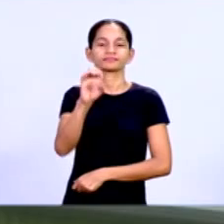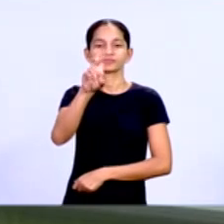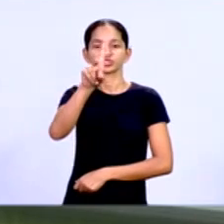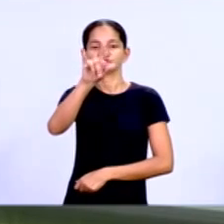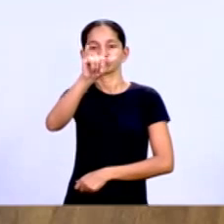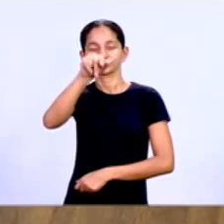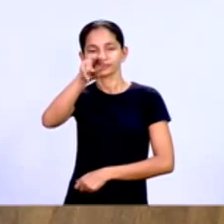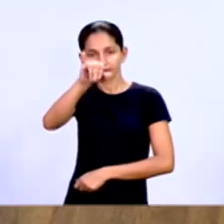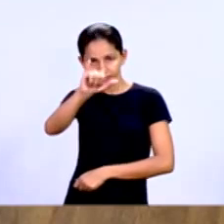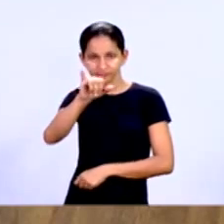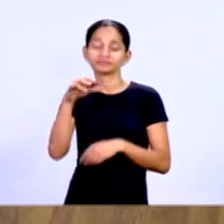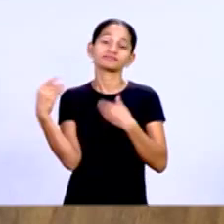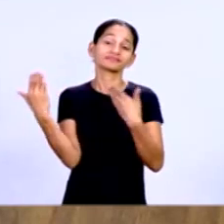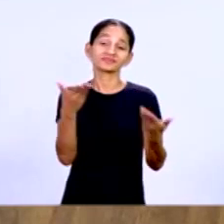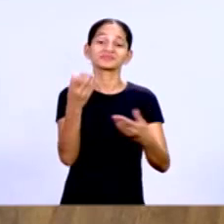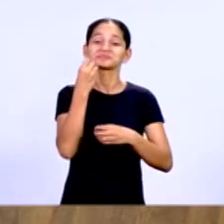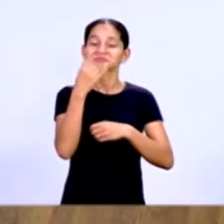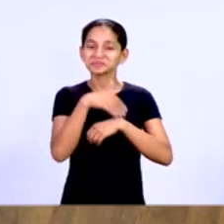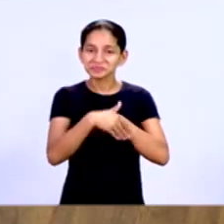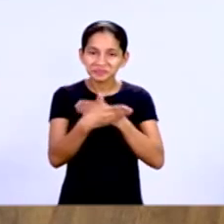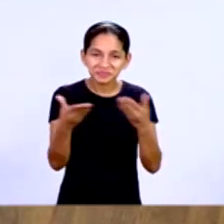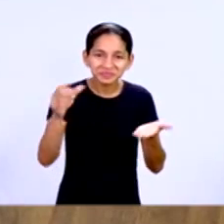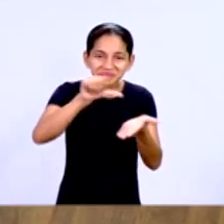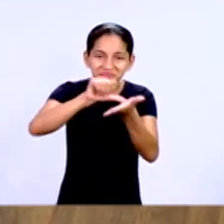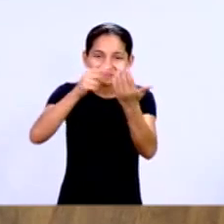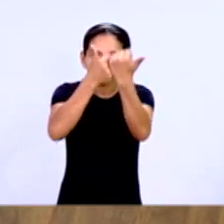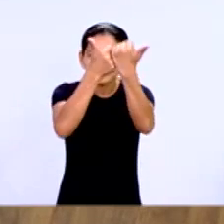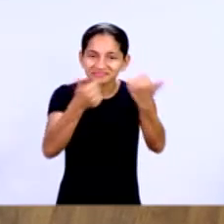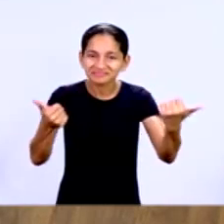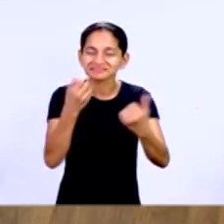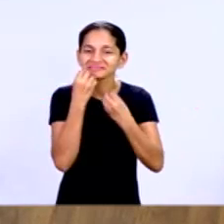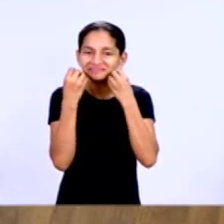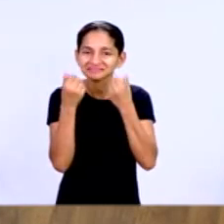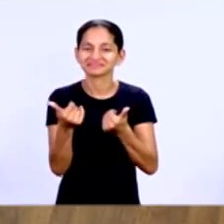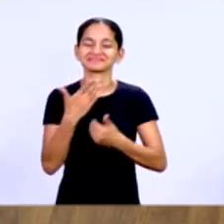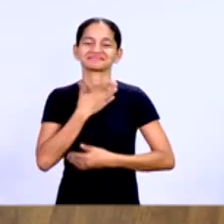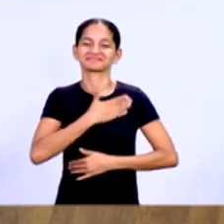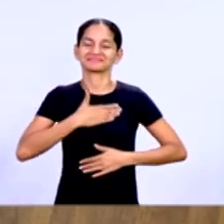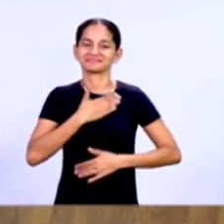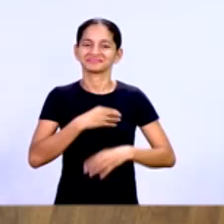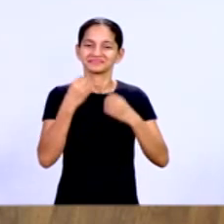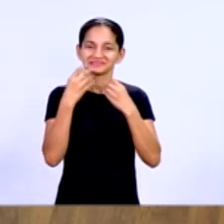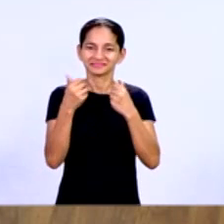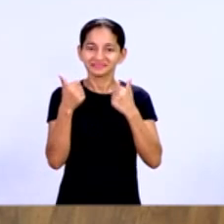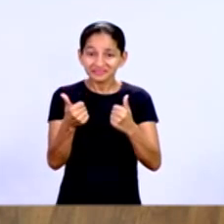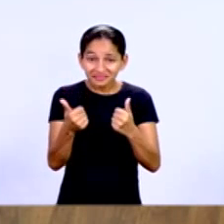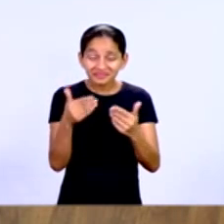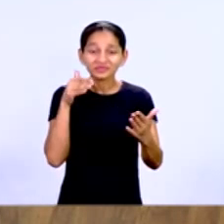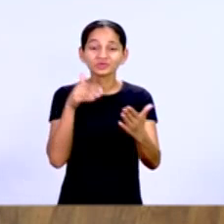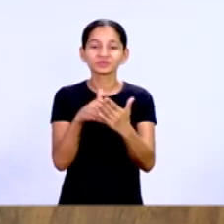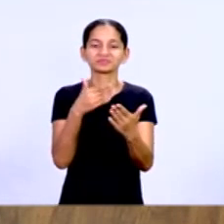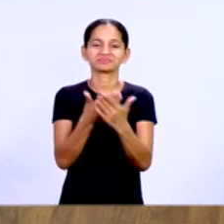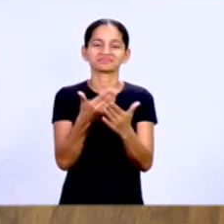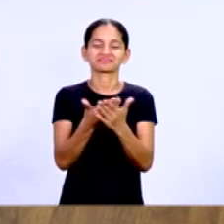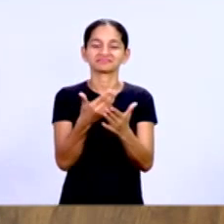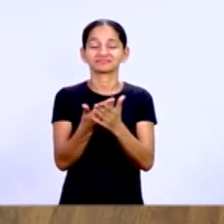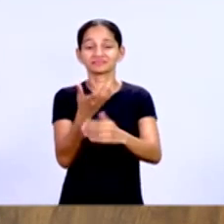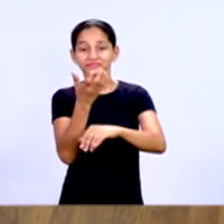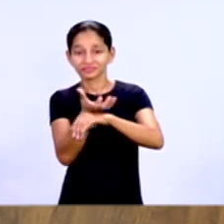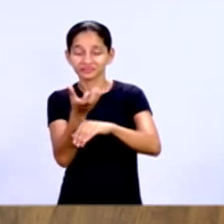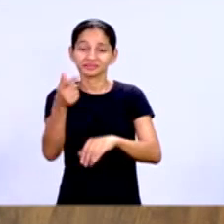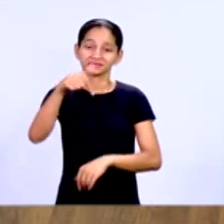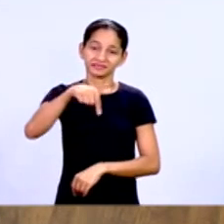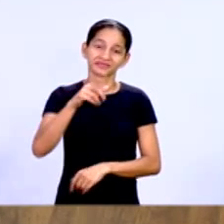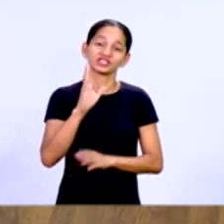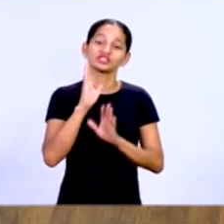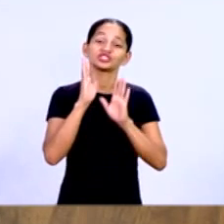Ednei. Olá, alunos, olá, tutores, prazer mais uma vez estar aqui com vocês nessa última teleaula do nosso módulo,